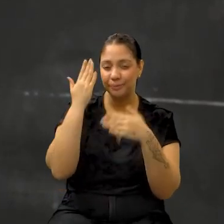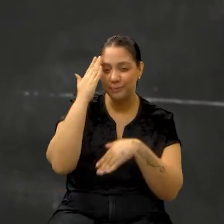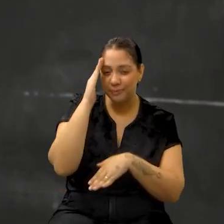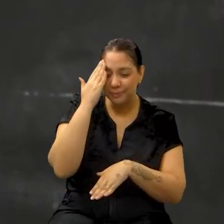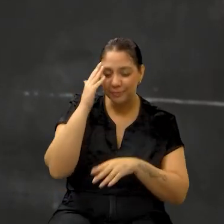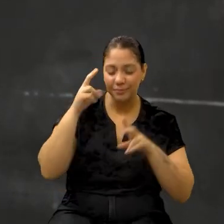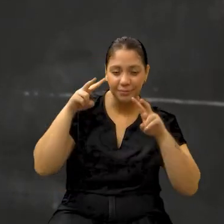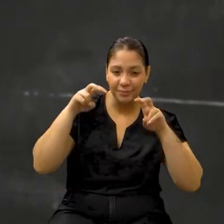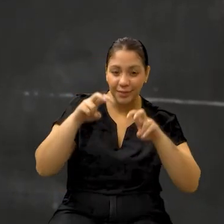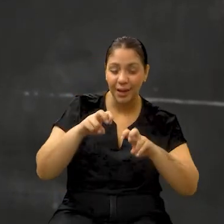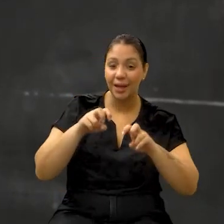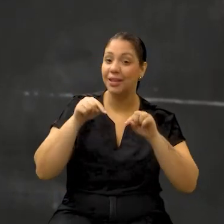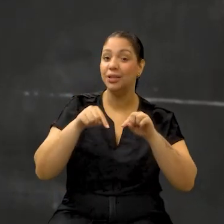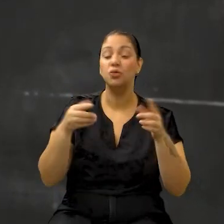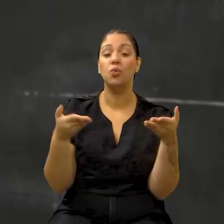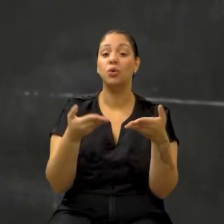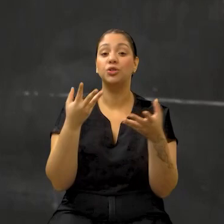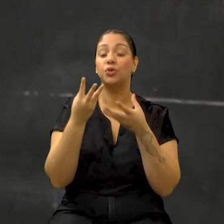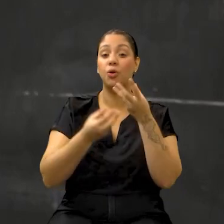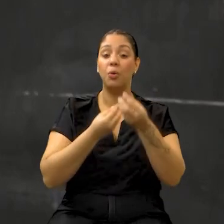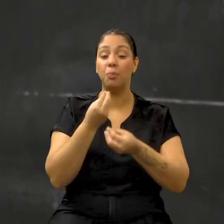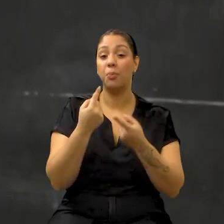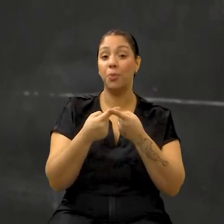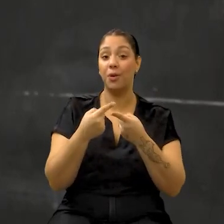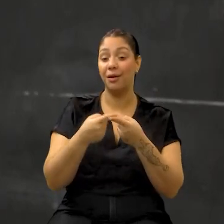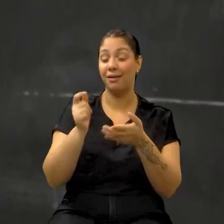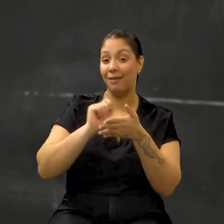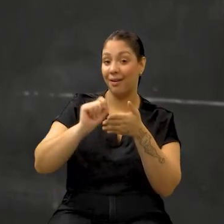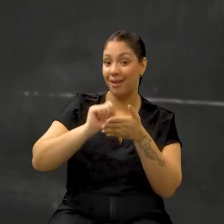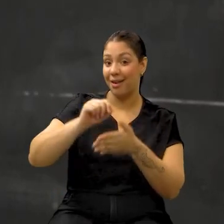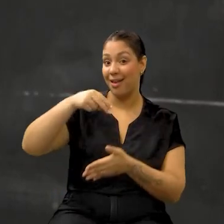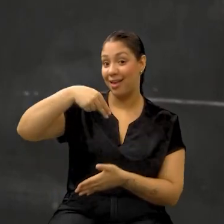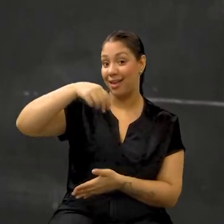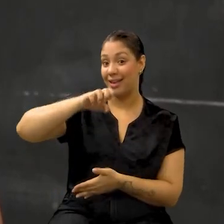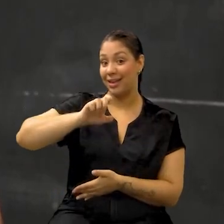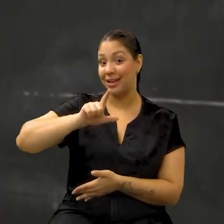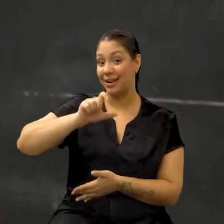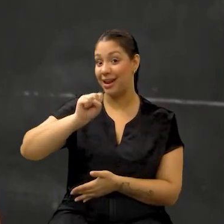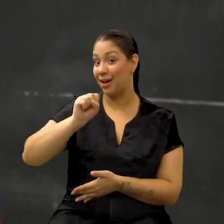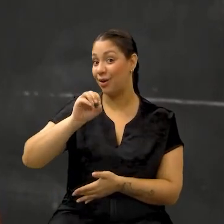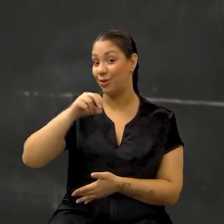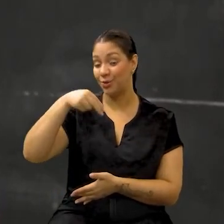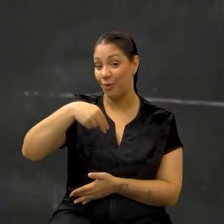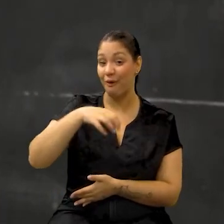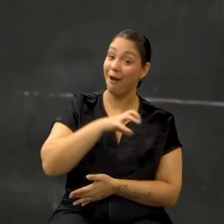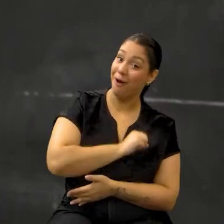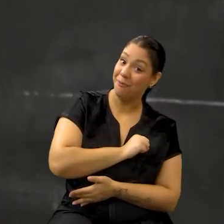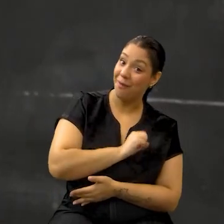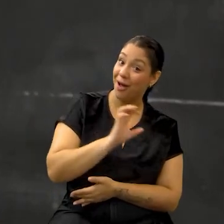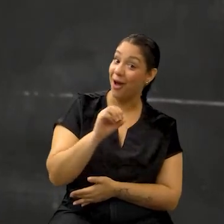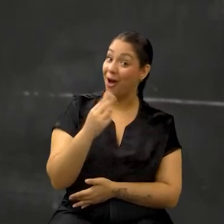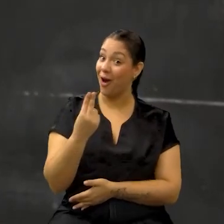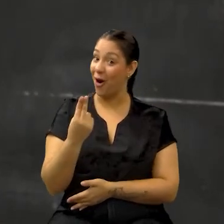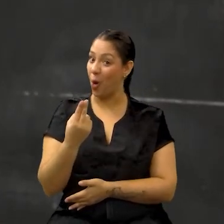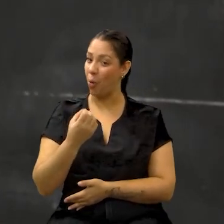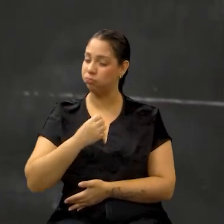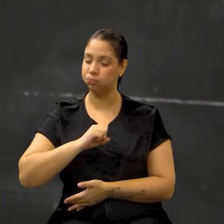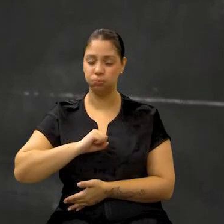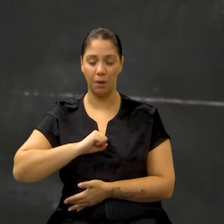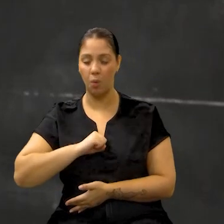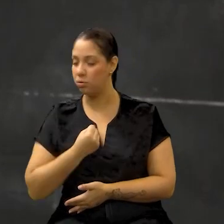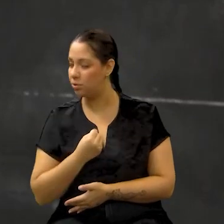fez eu querer investigar como que é isso hoje. Porque o Nelson Rodrigues é isso, ou você ama ou você odeia. É aquela coisa